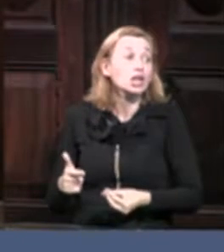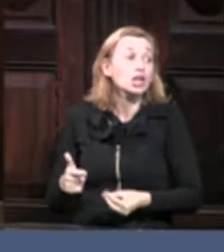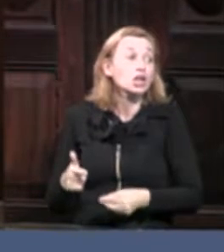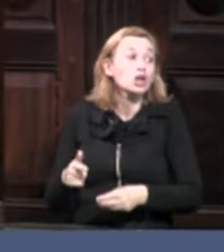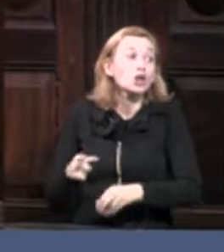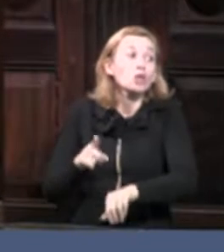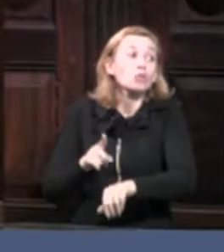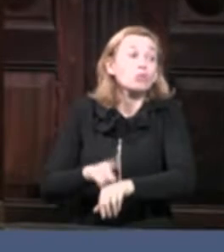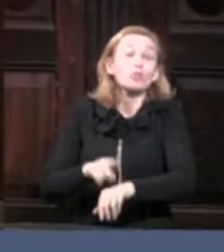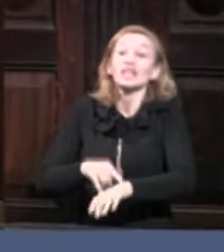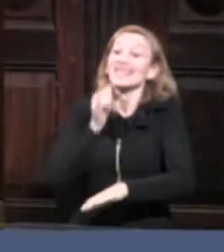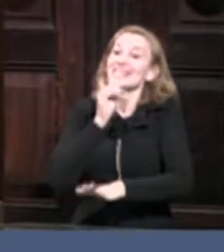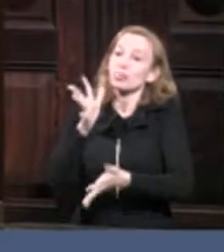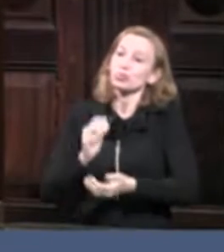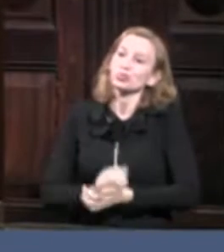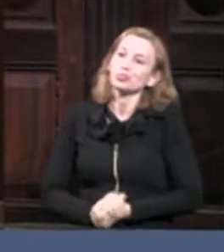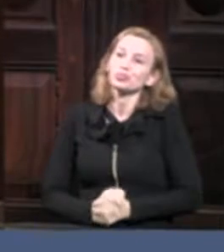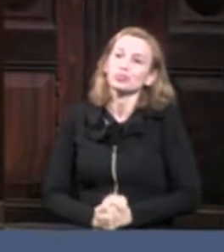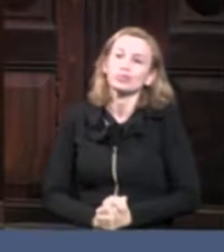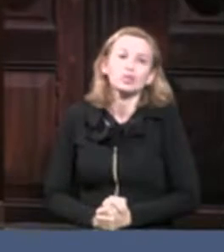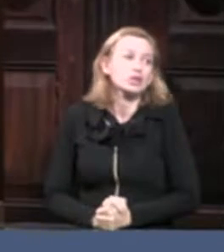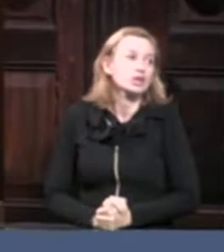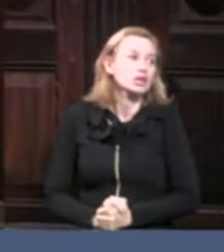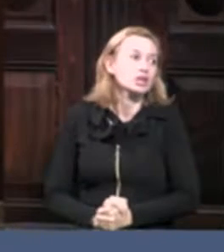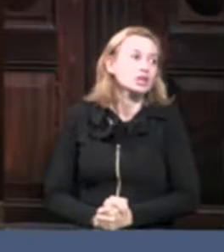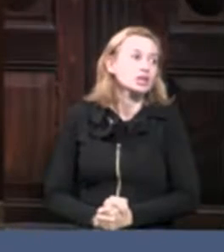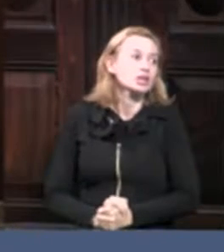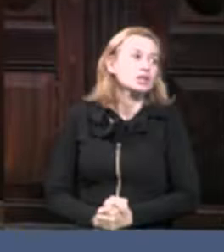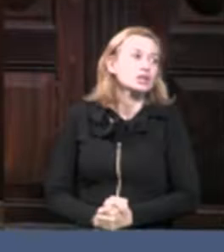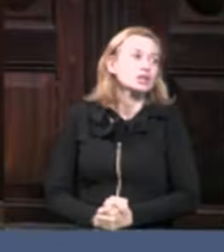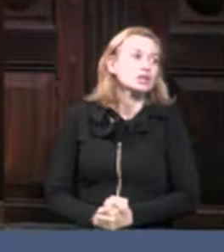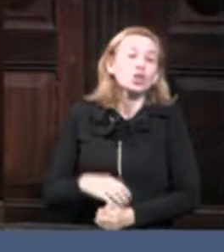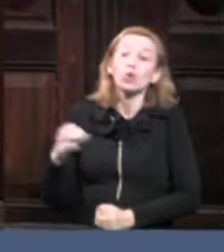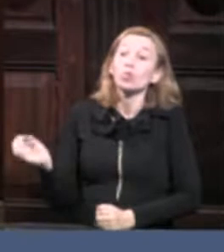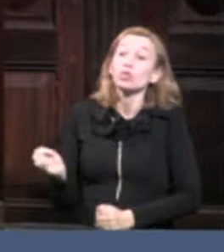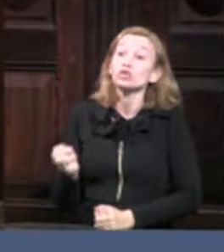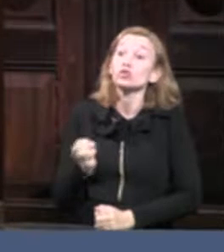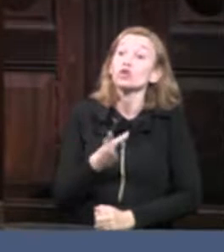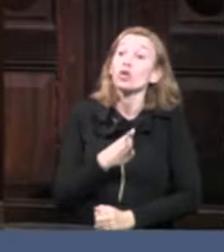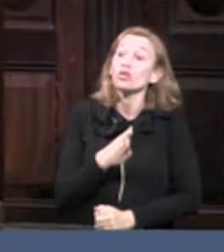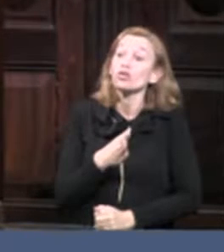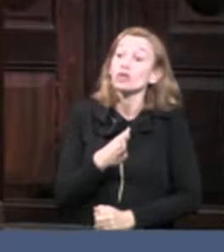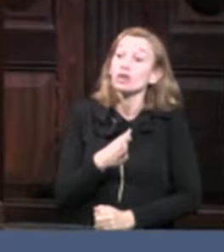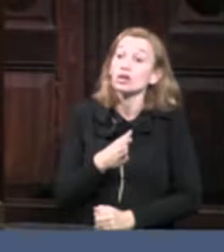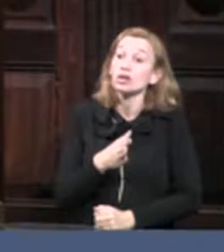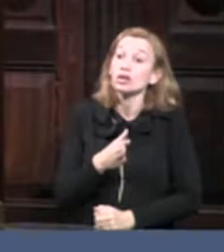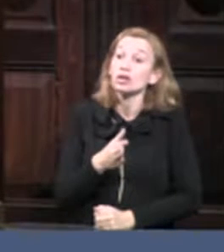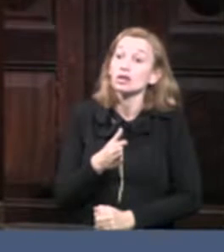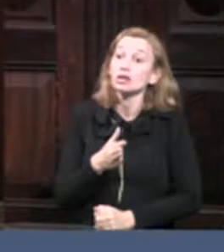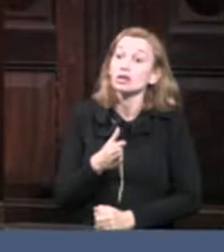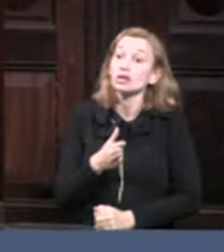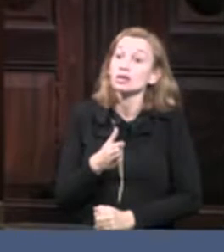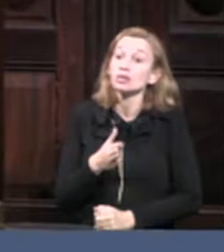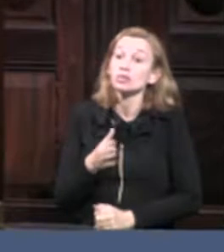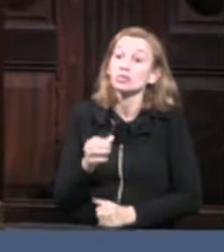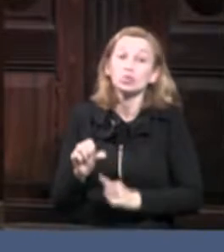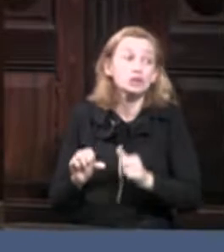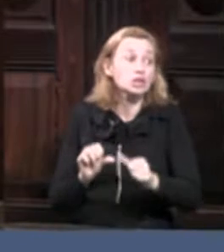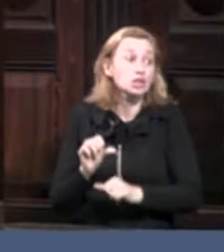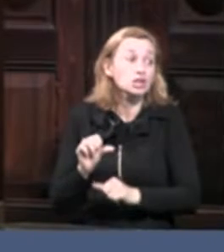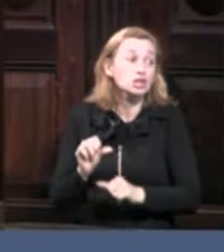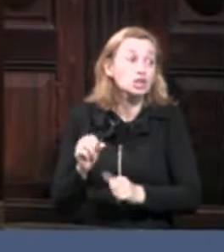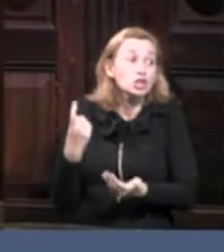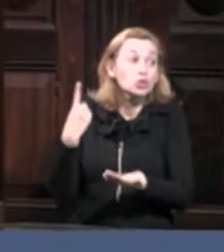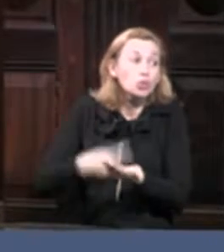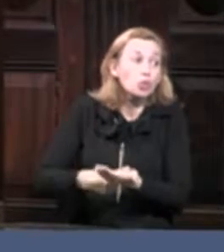por exemplo, para a escolha da nova concessionária, o critério do